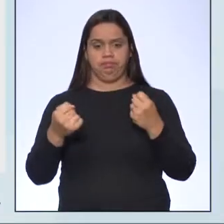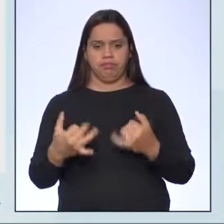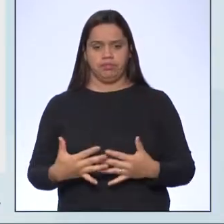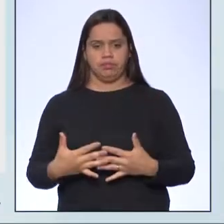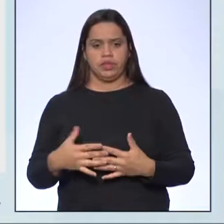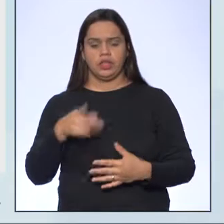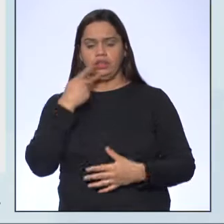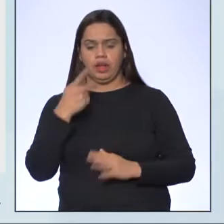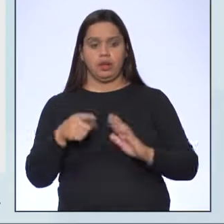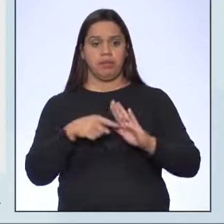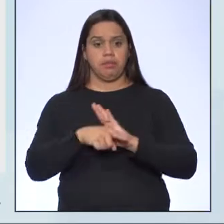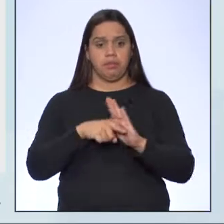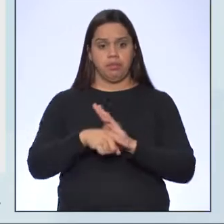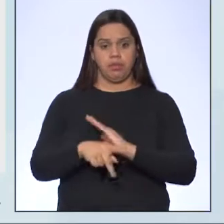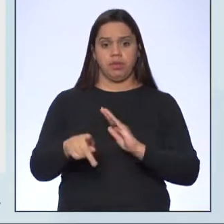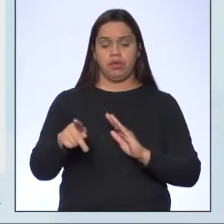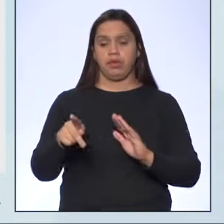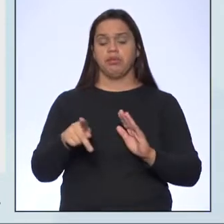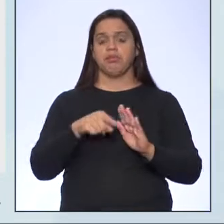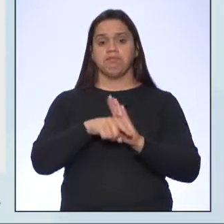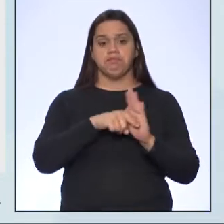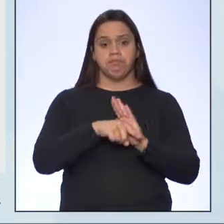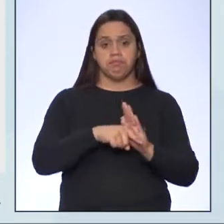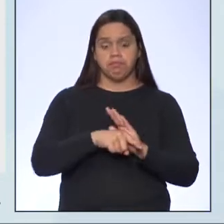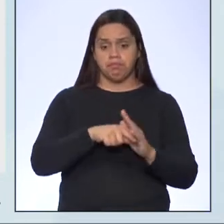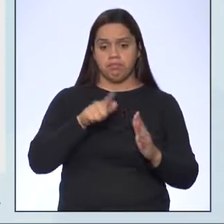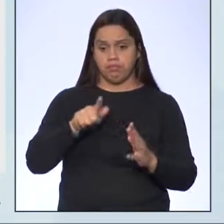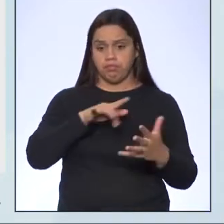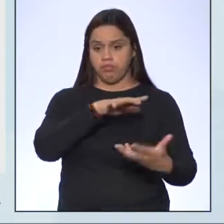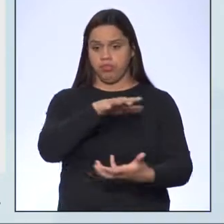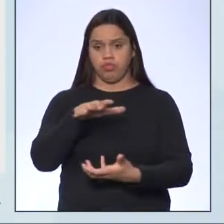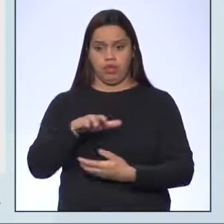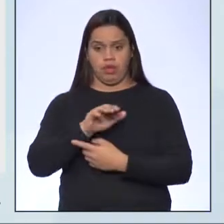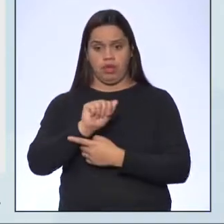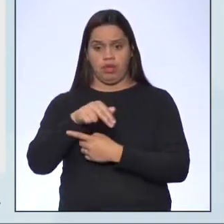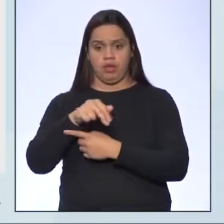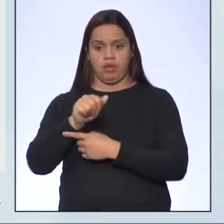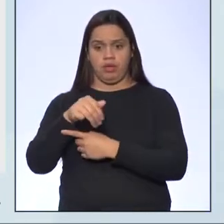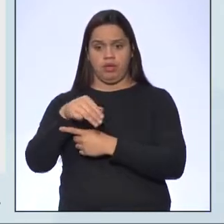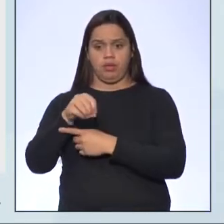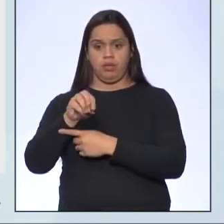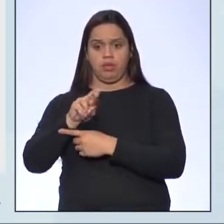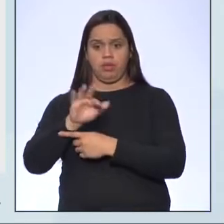fala em anamorfose geográfica, né, a gente